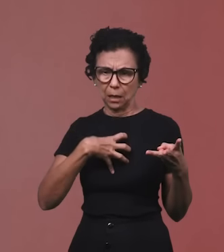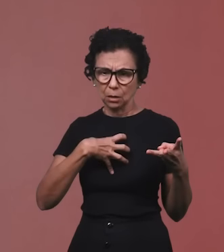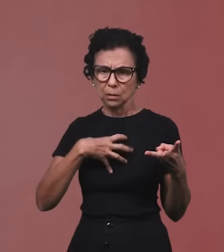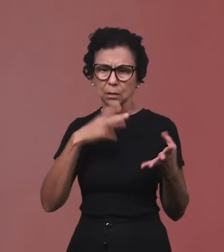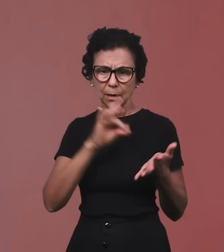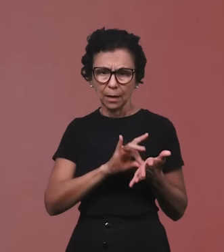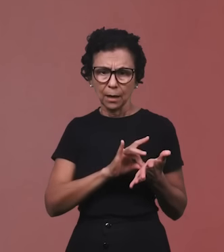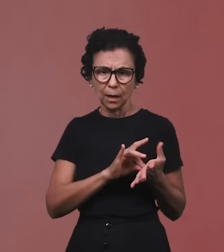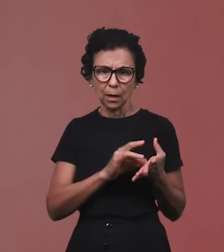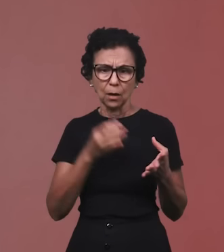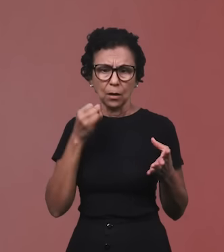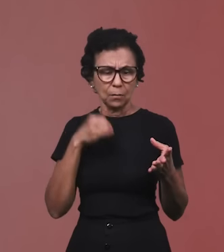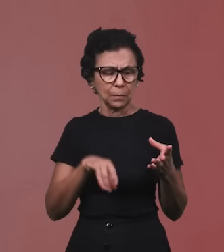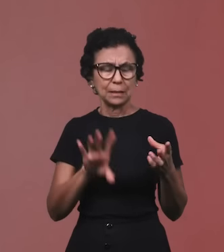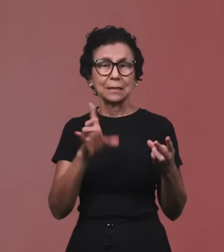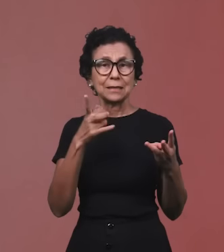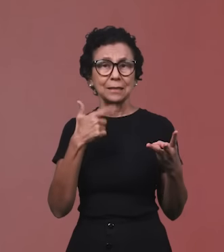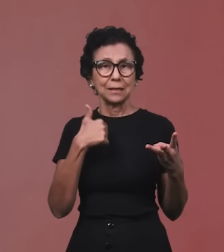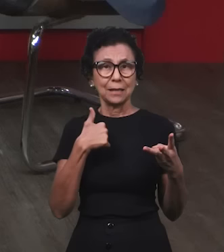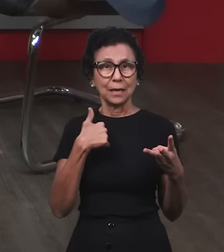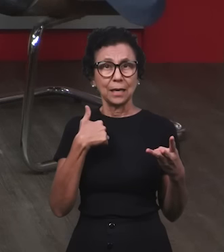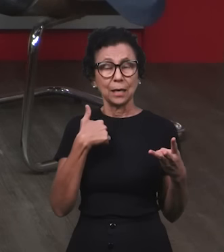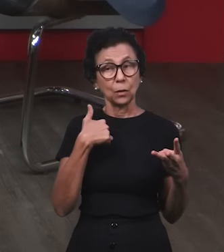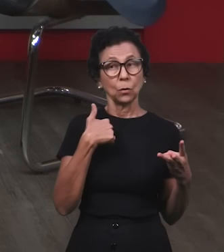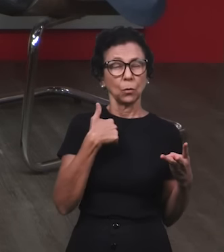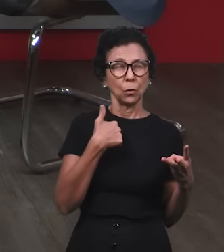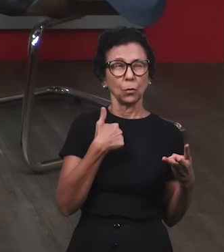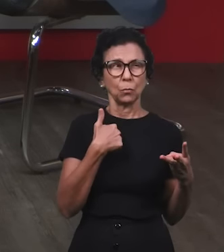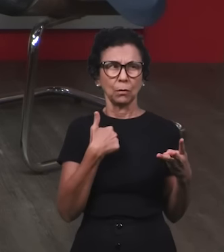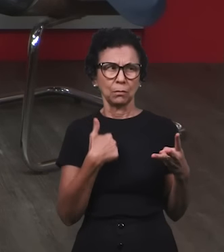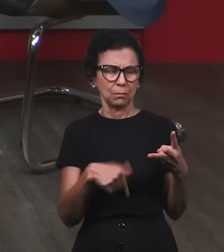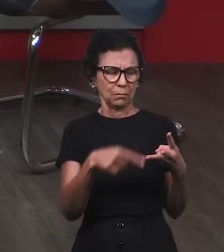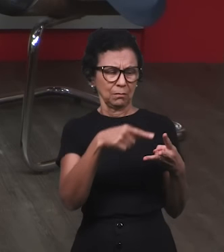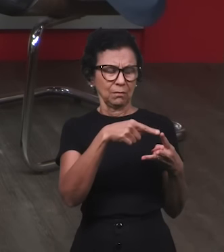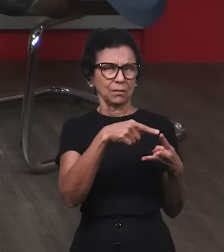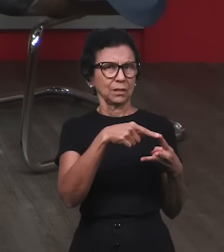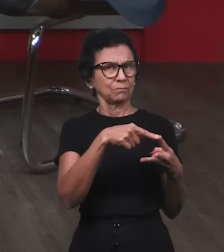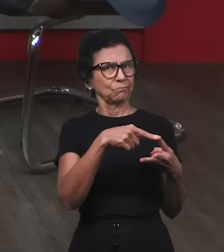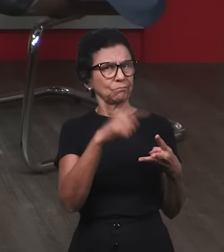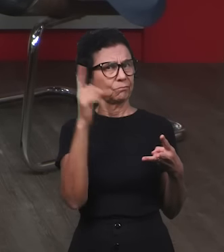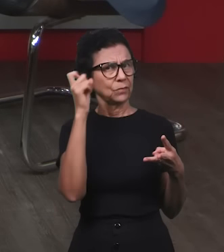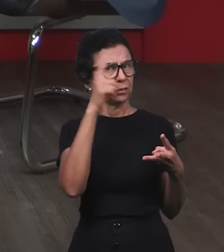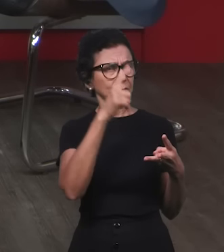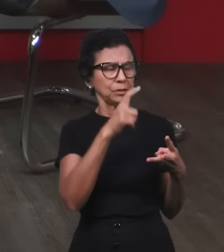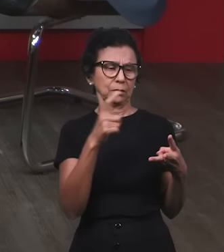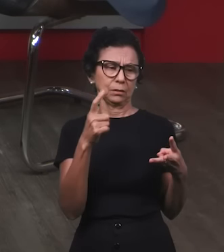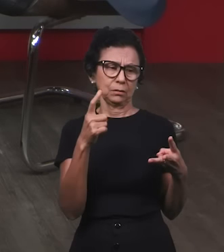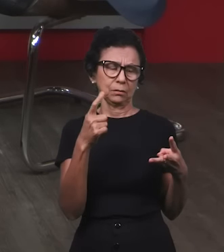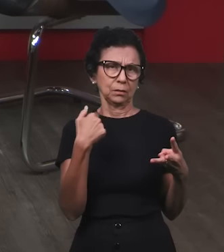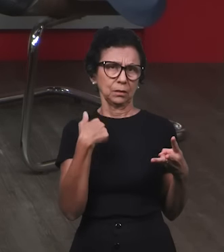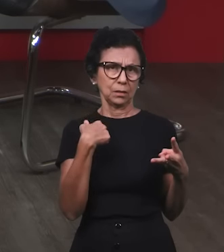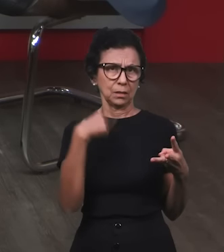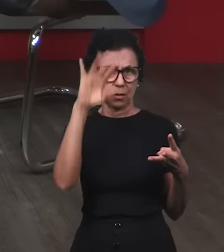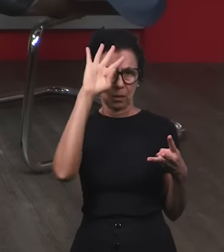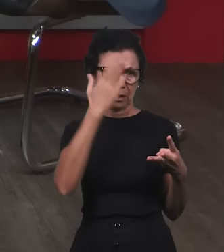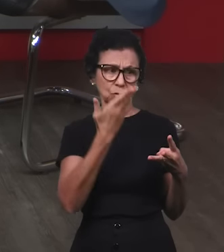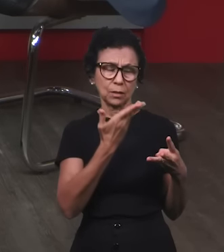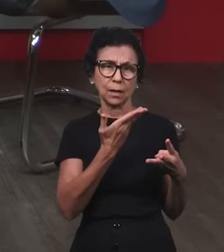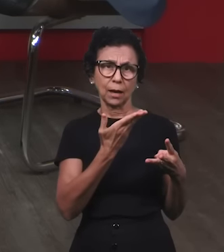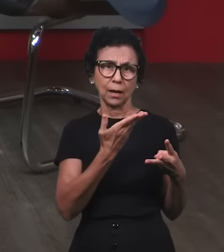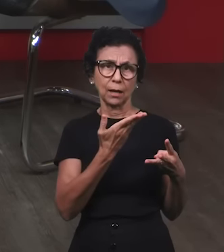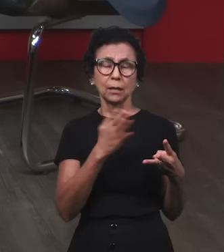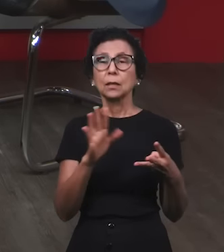eu tiver discernimento e seguir uma voz diferente, fica complicado para mim. Porque a igreja, assim, ó, as minhas ovelhas ouvem a